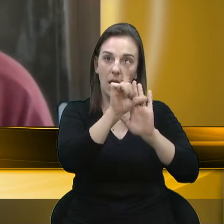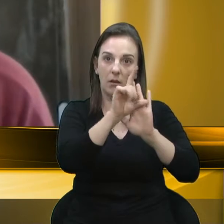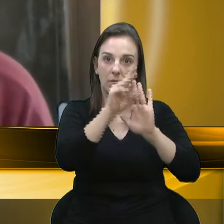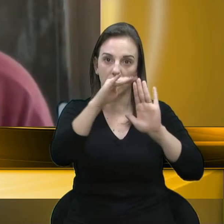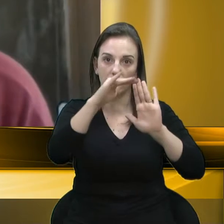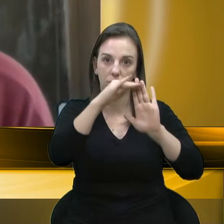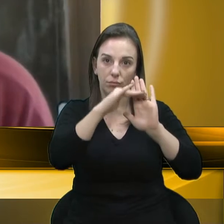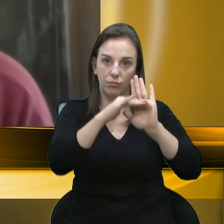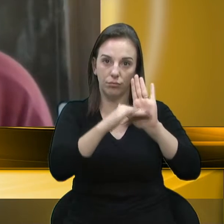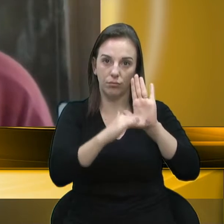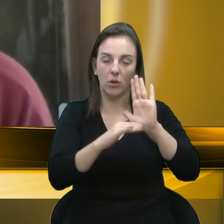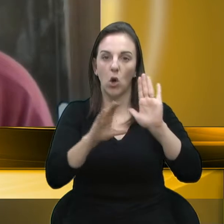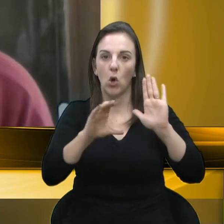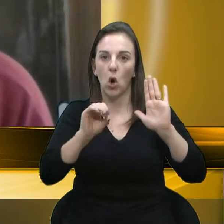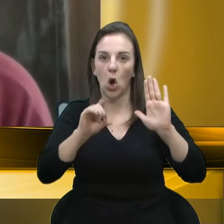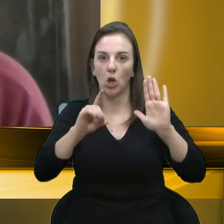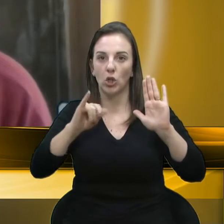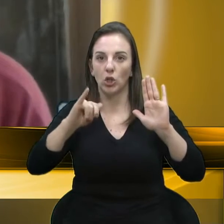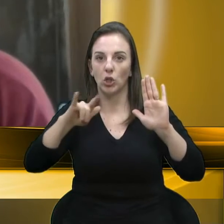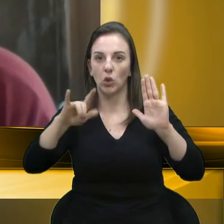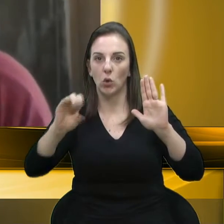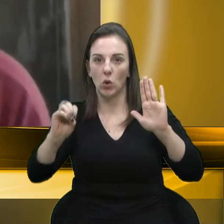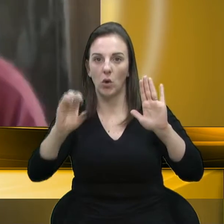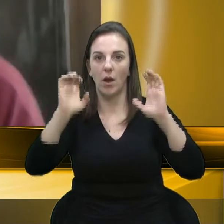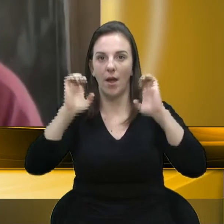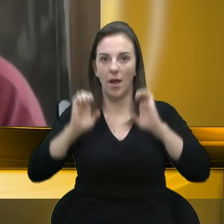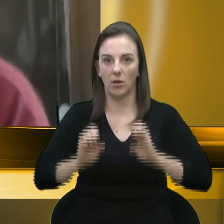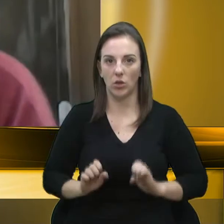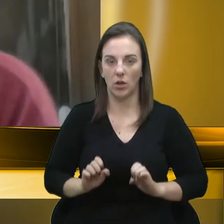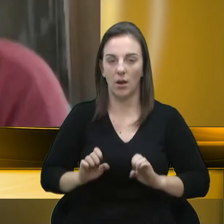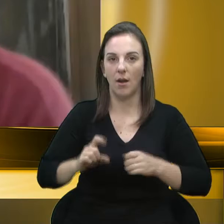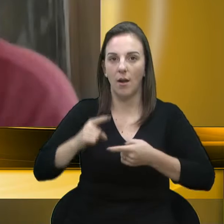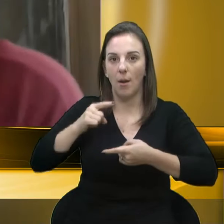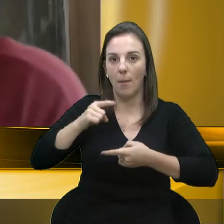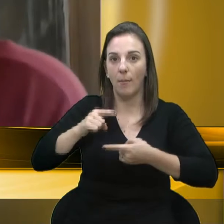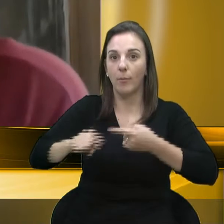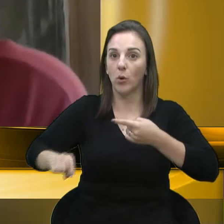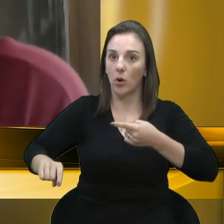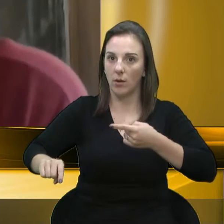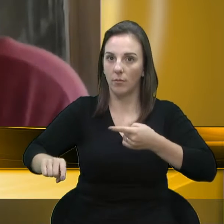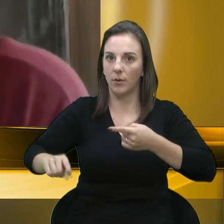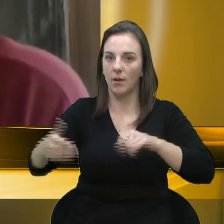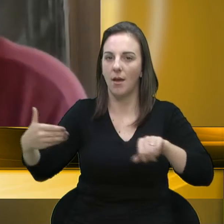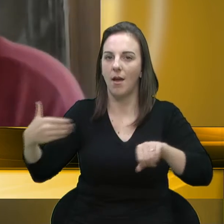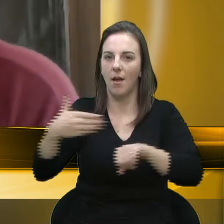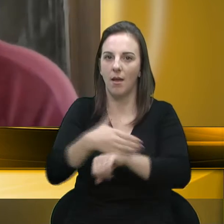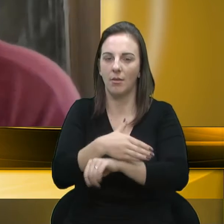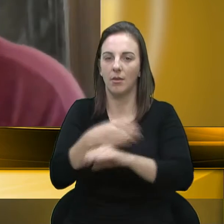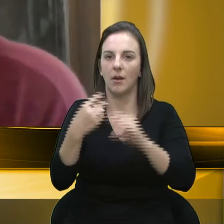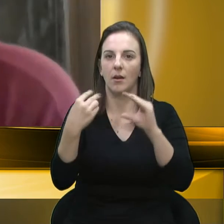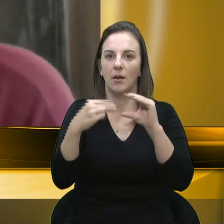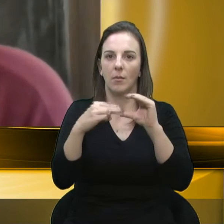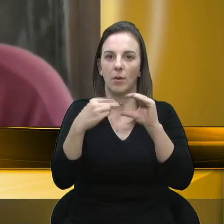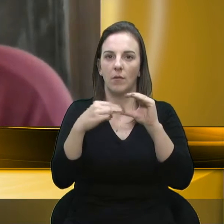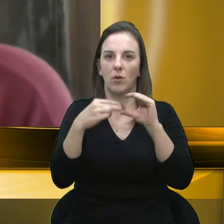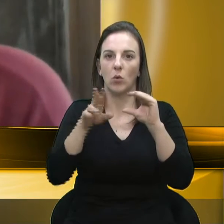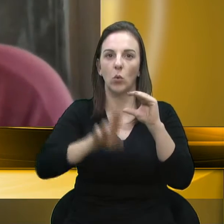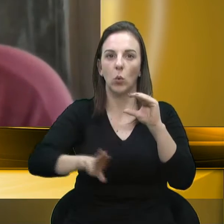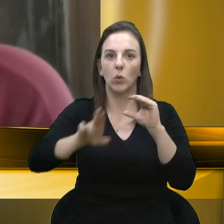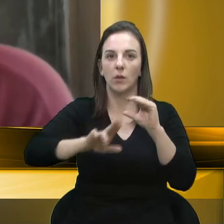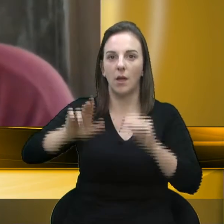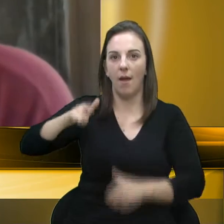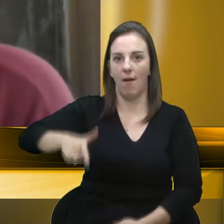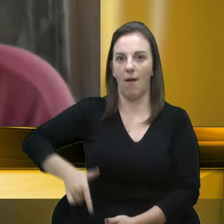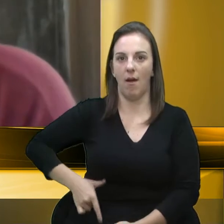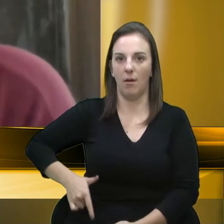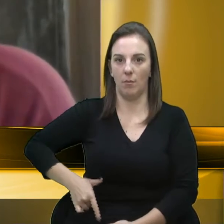que proíbe, né, a utilização, então, a entrada na Câmara com arma. Então, essa